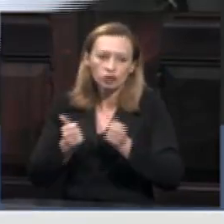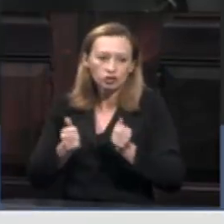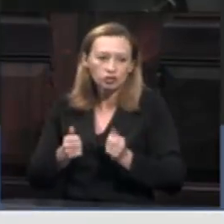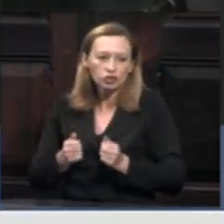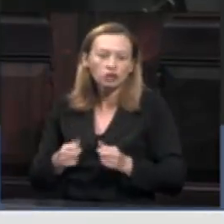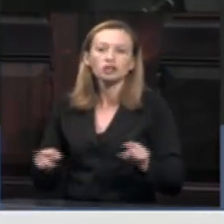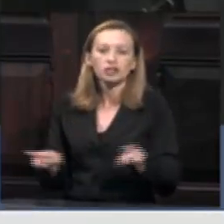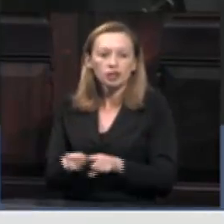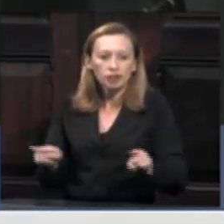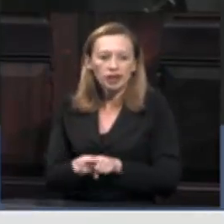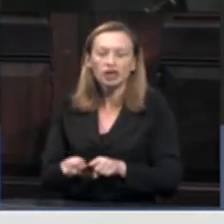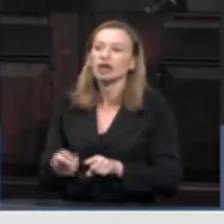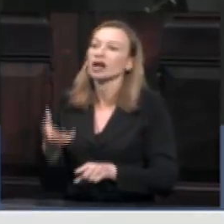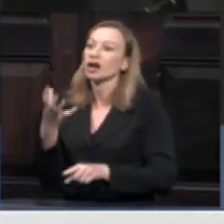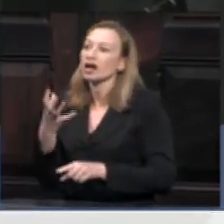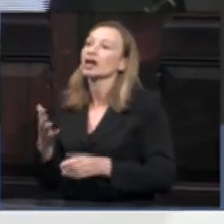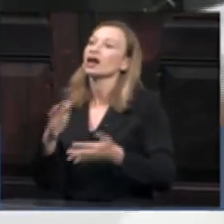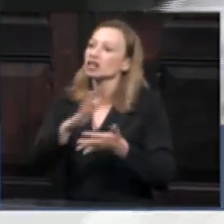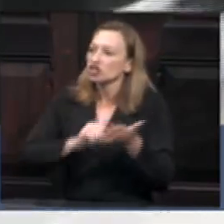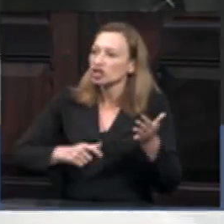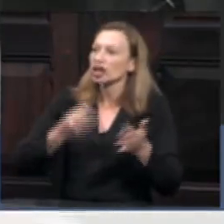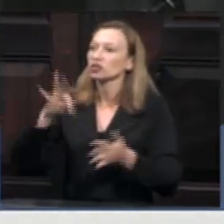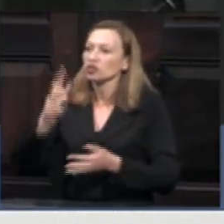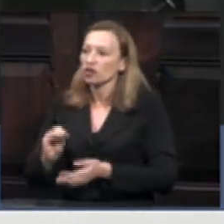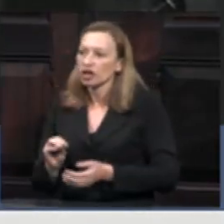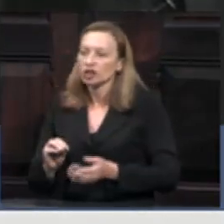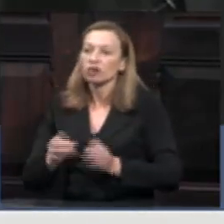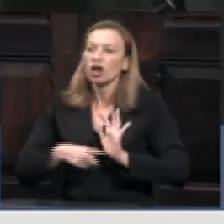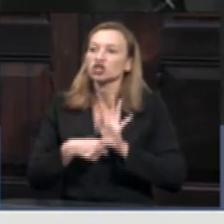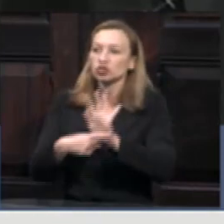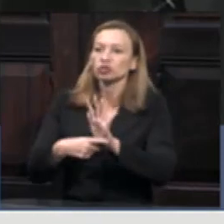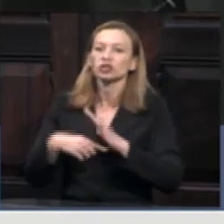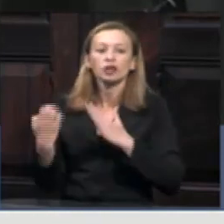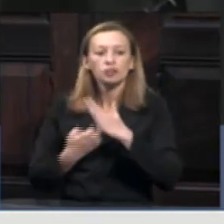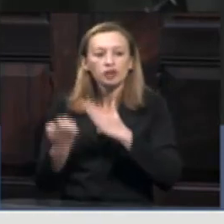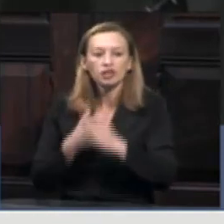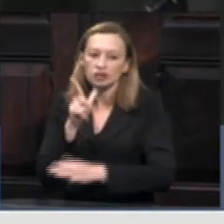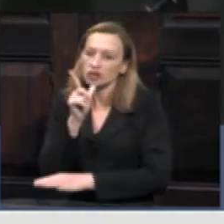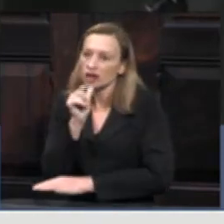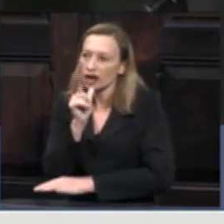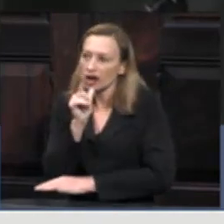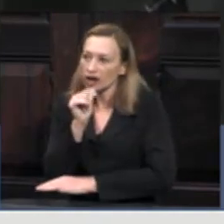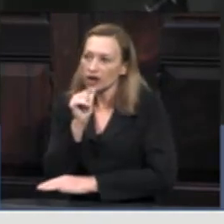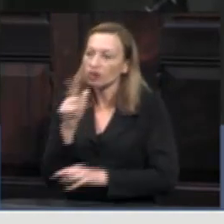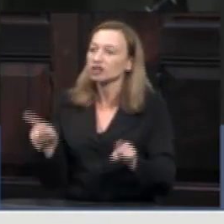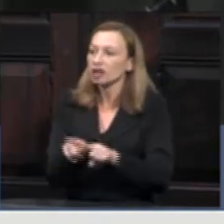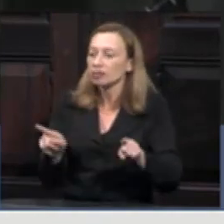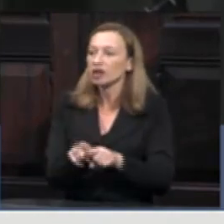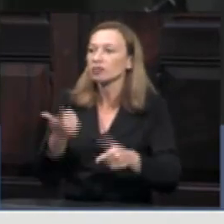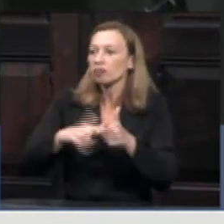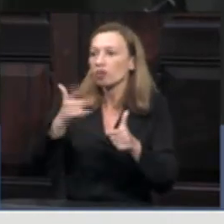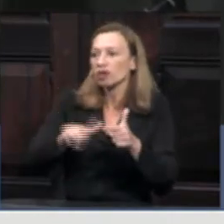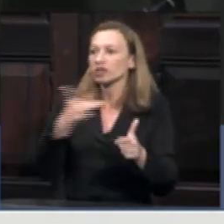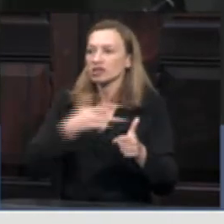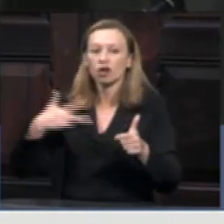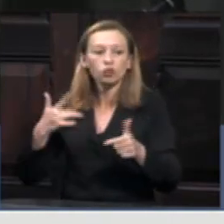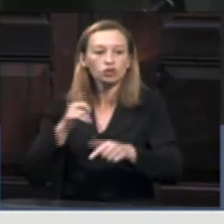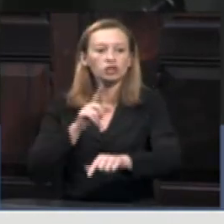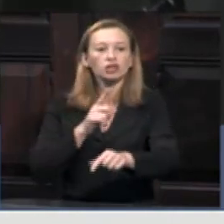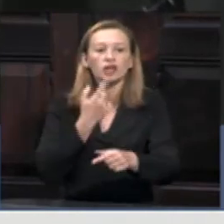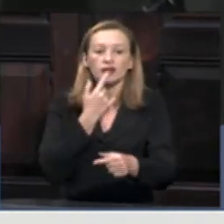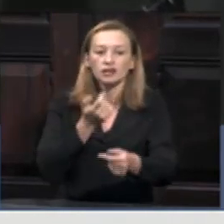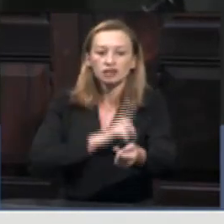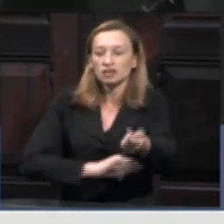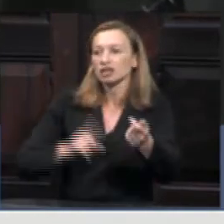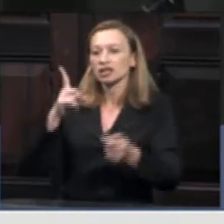da derrubada do veto relacionada às entidades defensoras dos interesses dos diabéticos. E é,